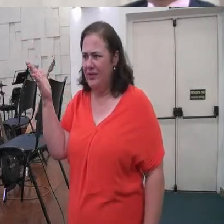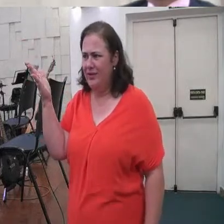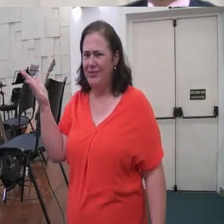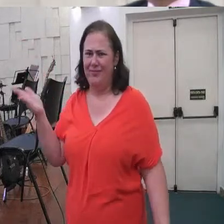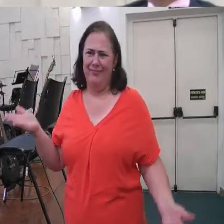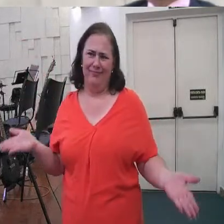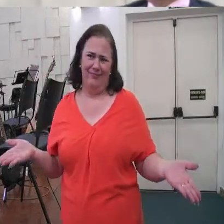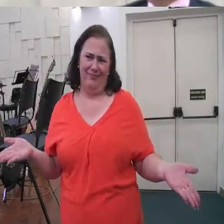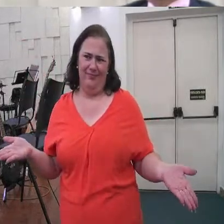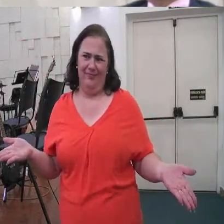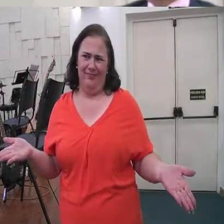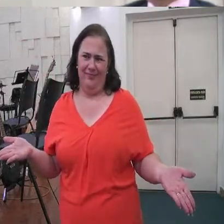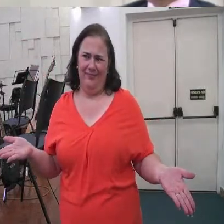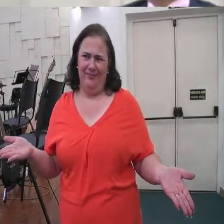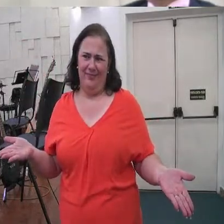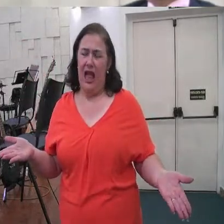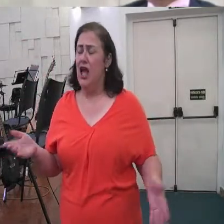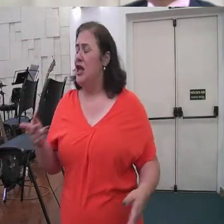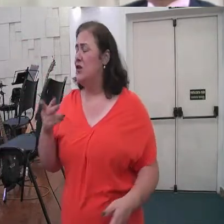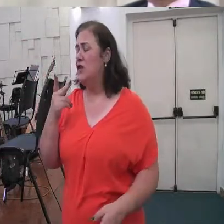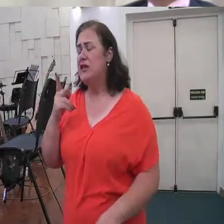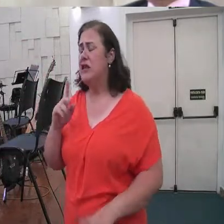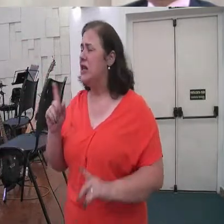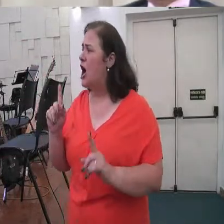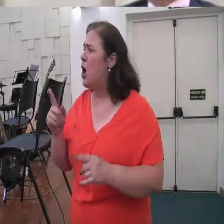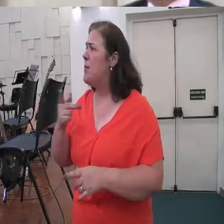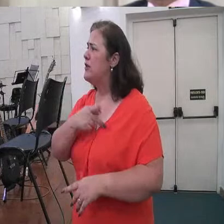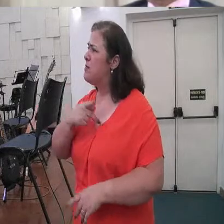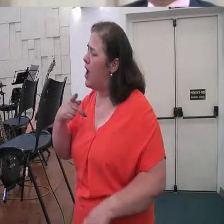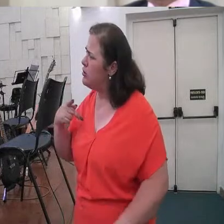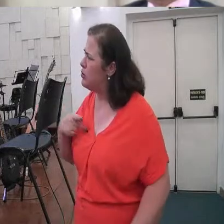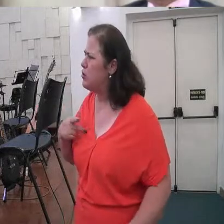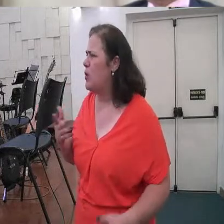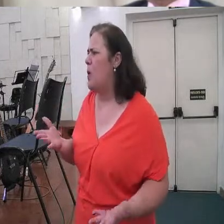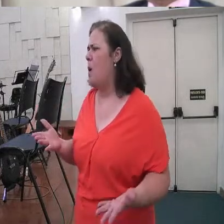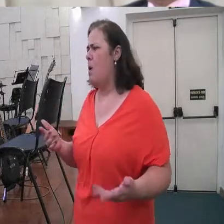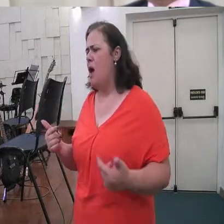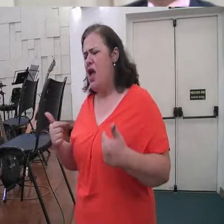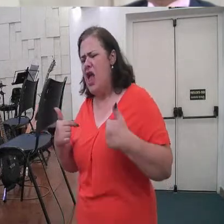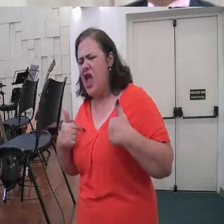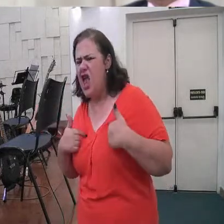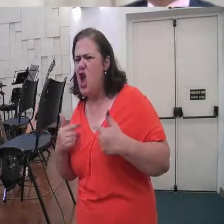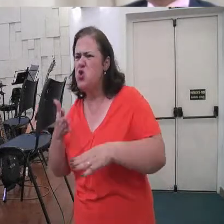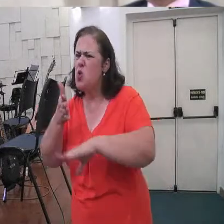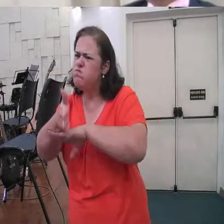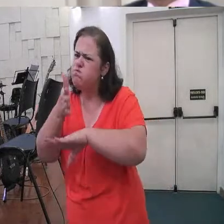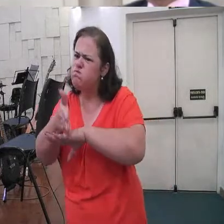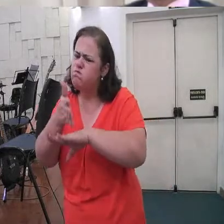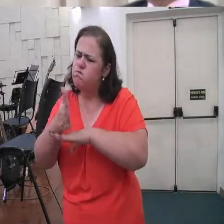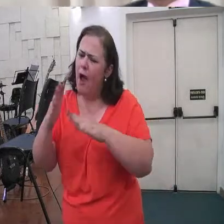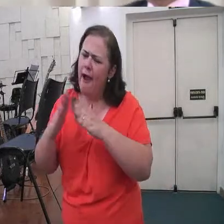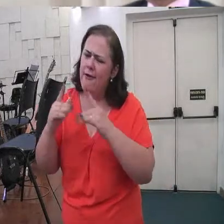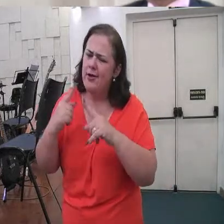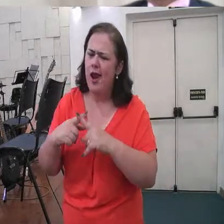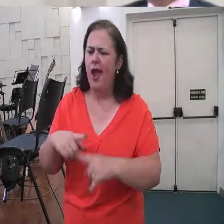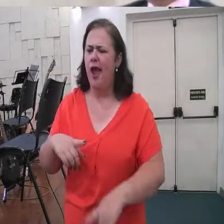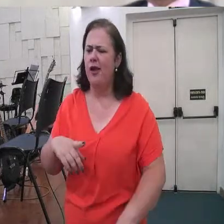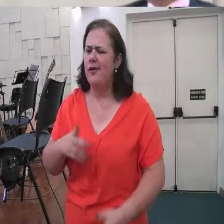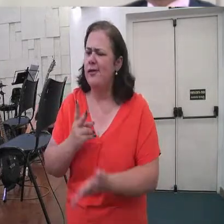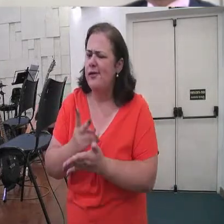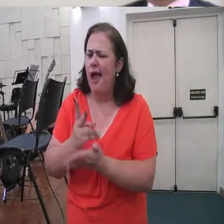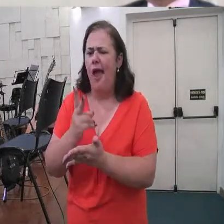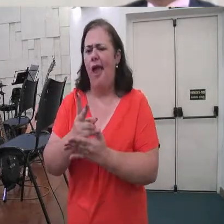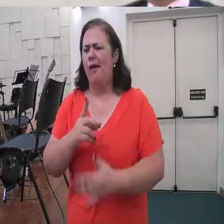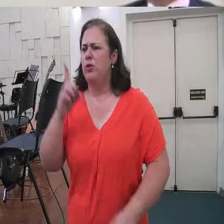extremamente comprometida com a igreja, eu participo de 5 ministérios na igreja, eu sou líder de 3 ministérios, a